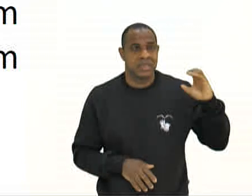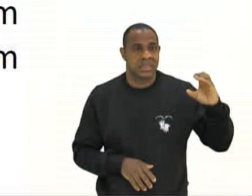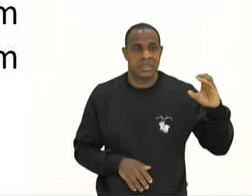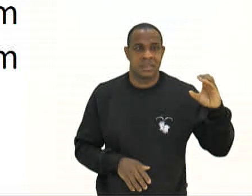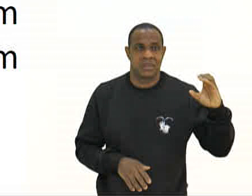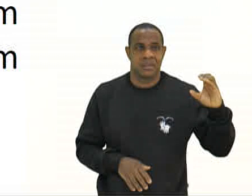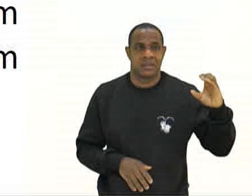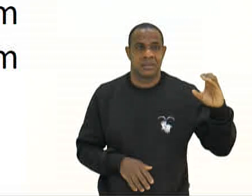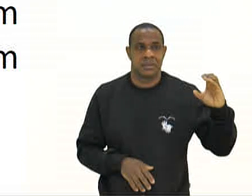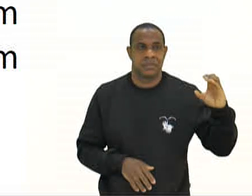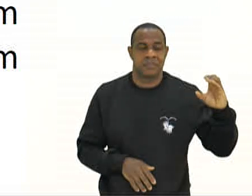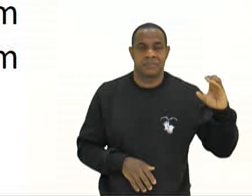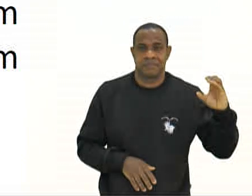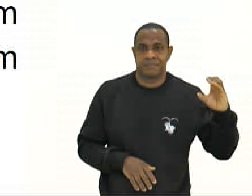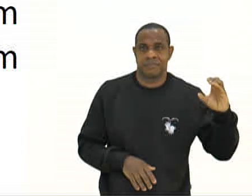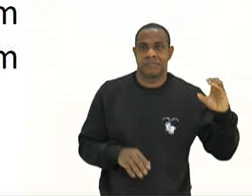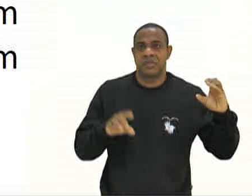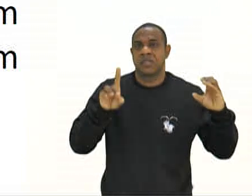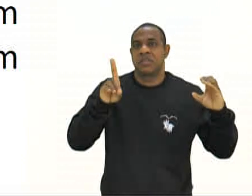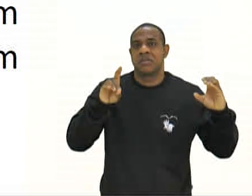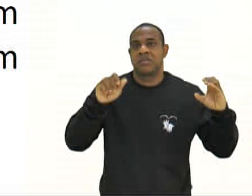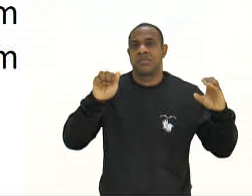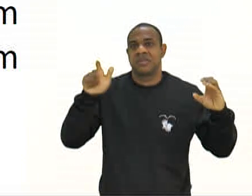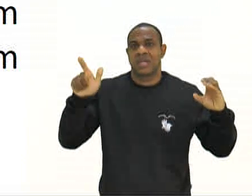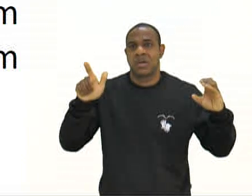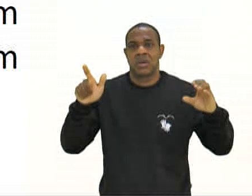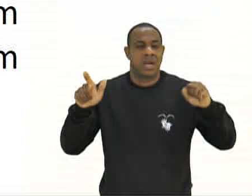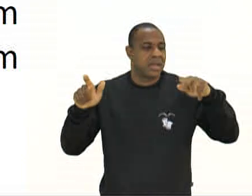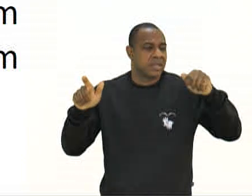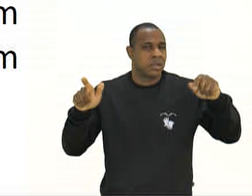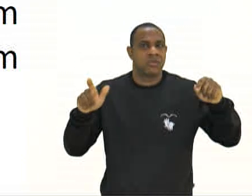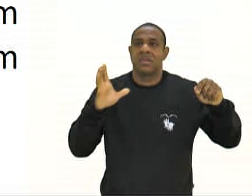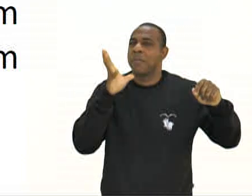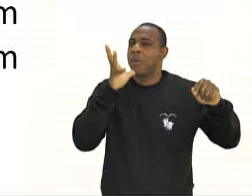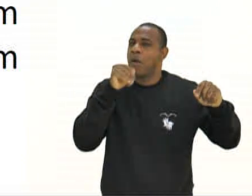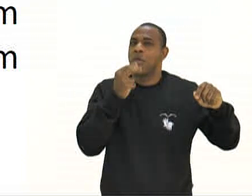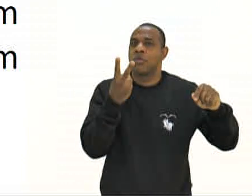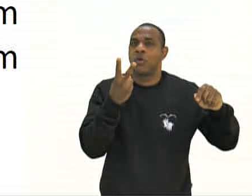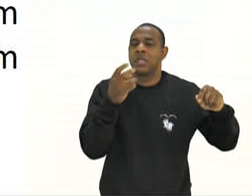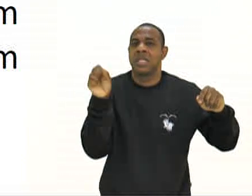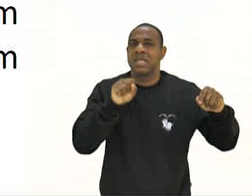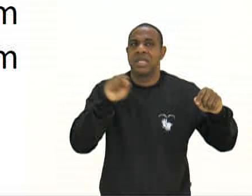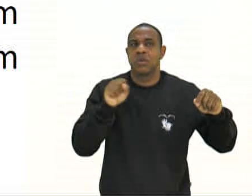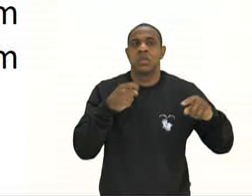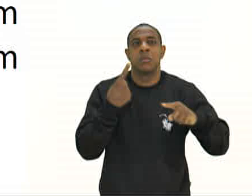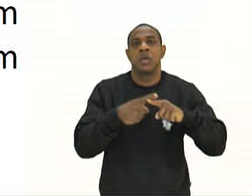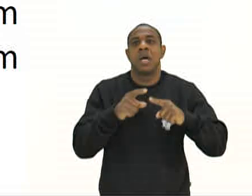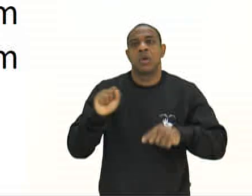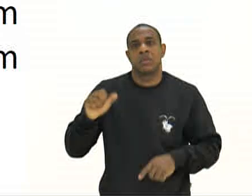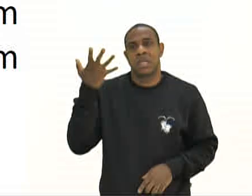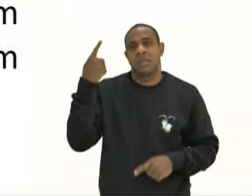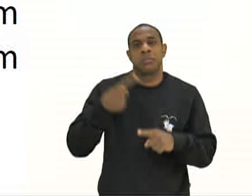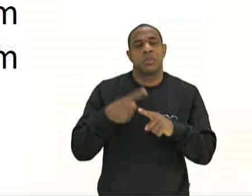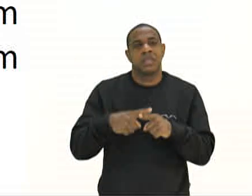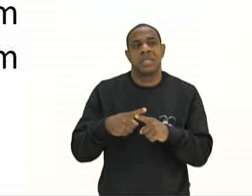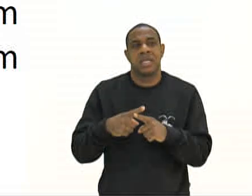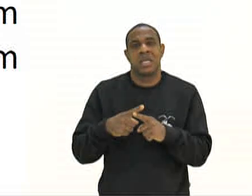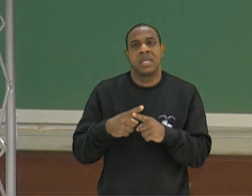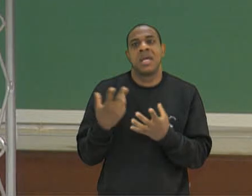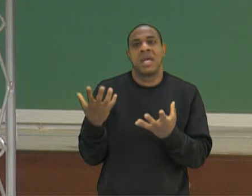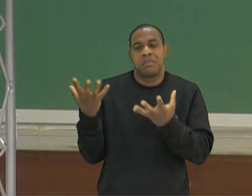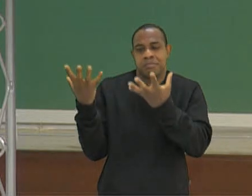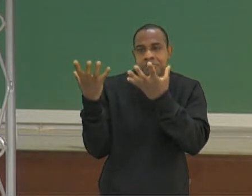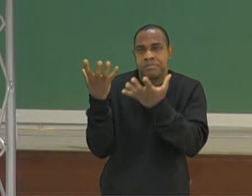digital em relação ao sinal analógico demora cerca de 2 segundos para ocorrer. Isso ocorre em virtude de criptografar a informação.